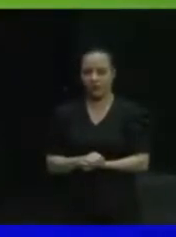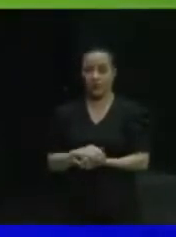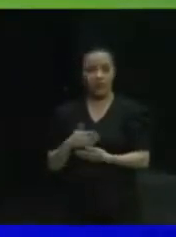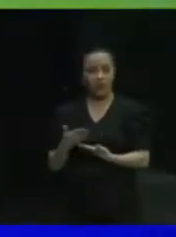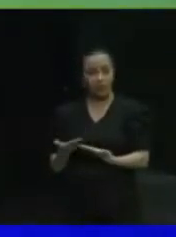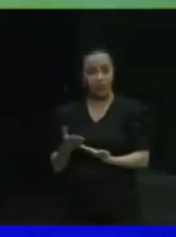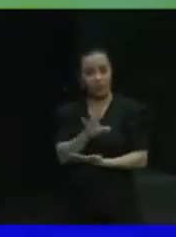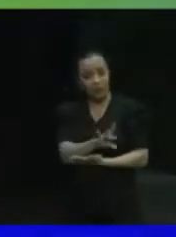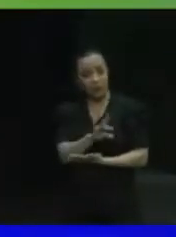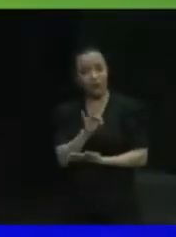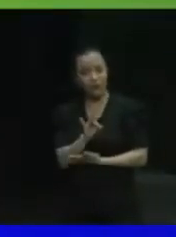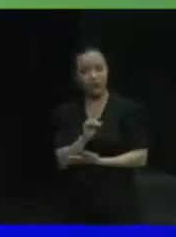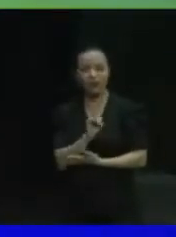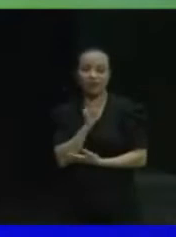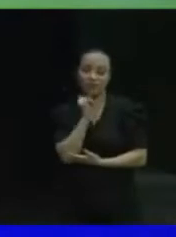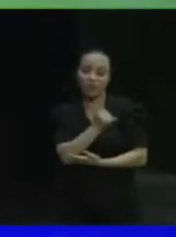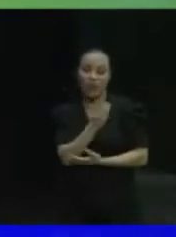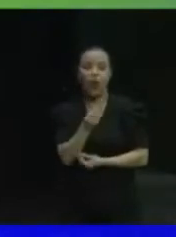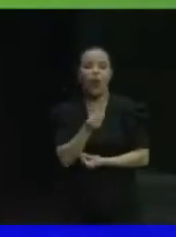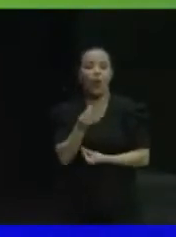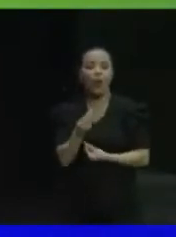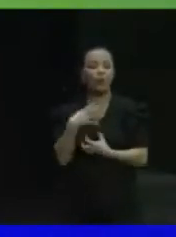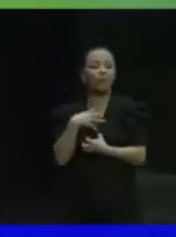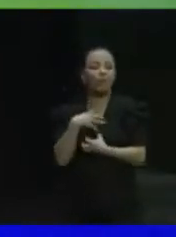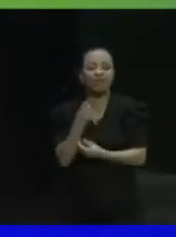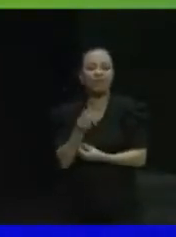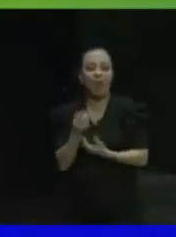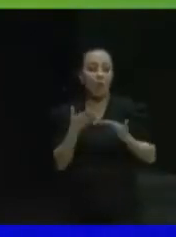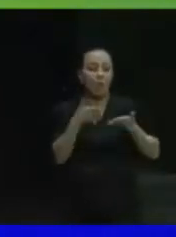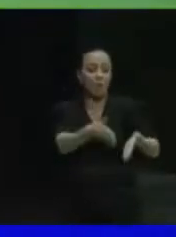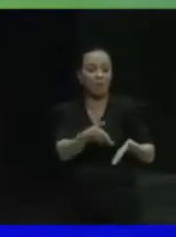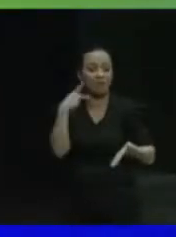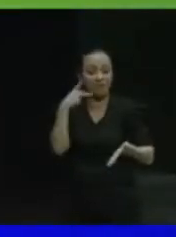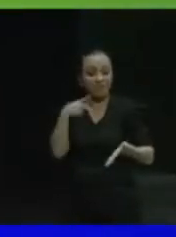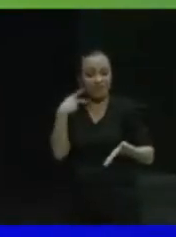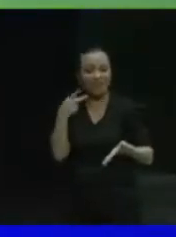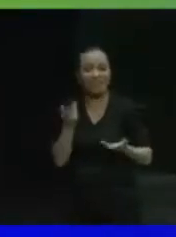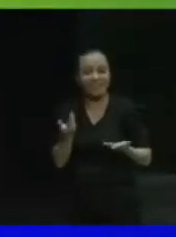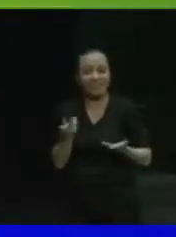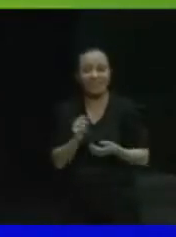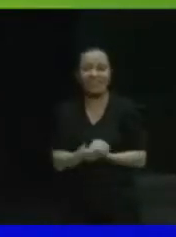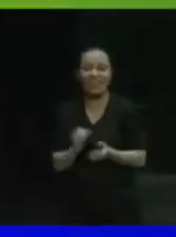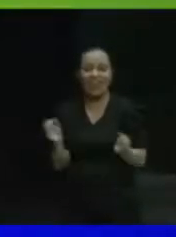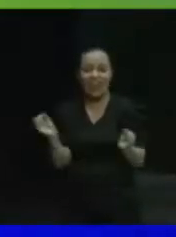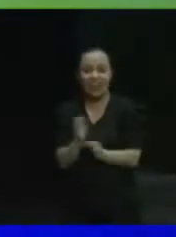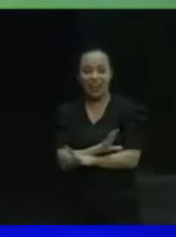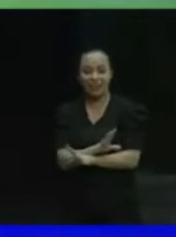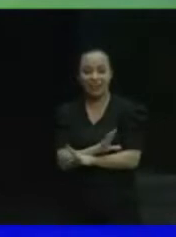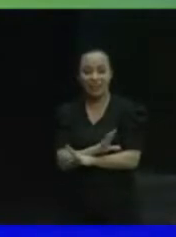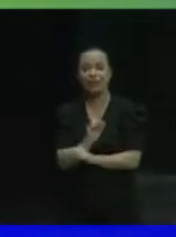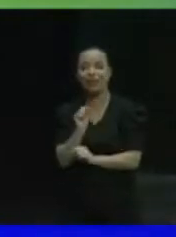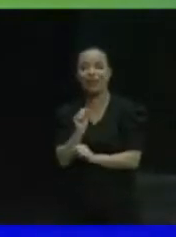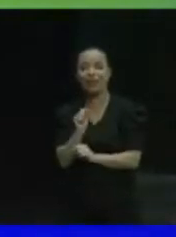Então resolvi fazer do jeito que me restava, entrando para a política, corrigindo isso de dentro